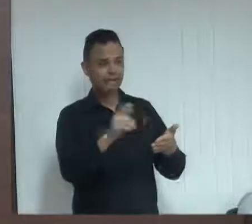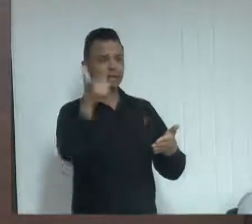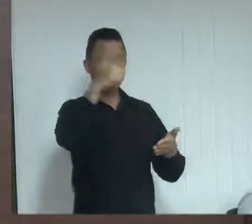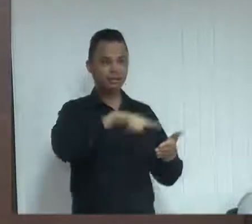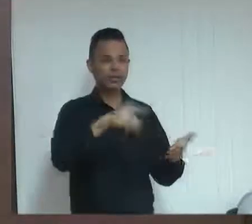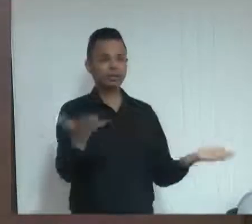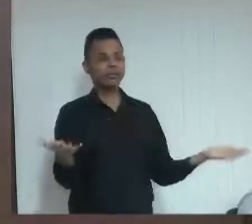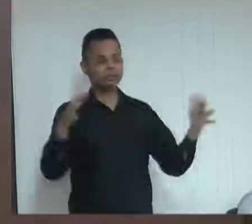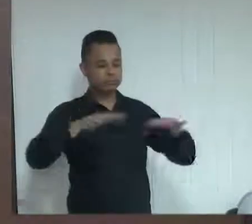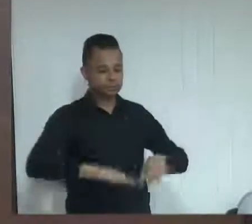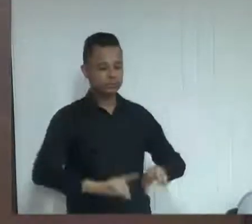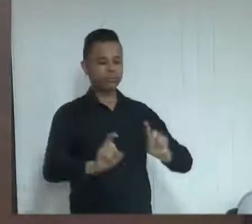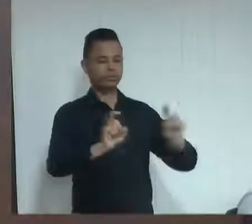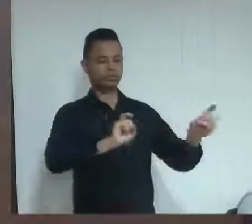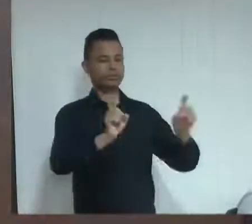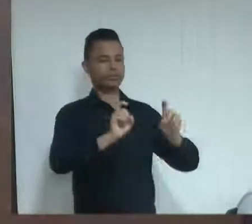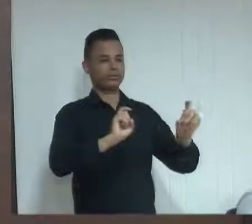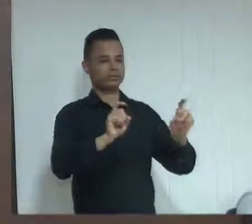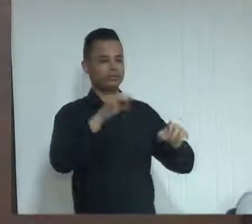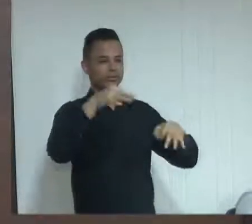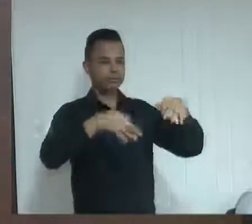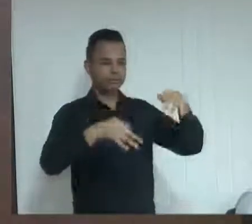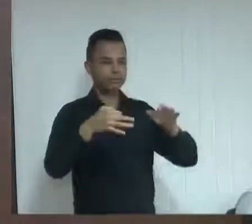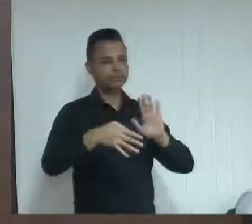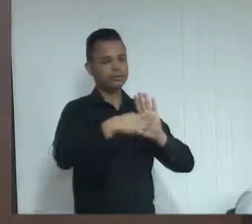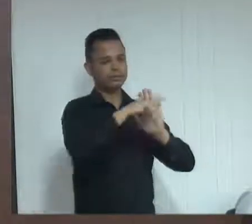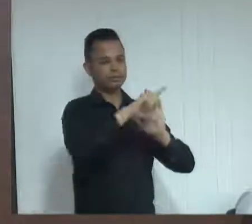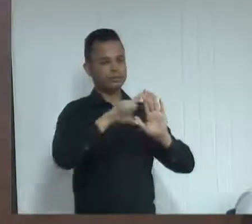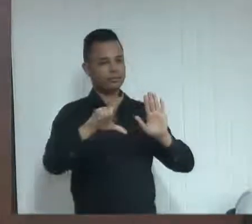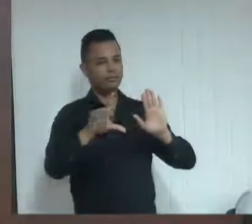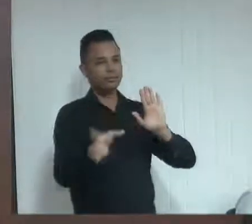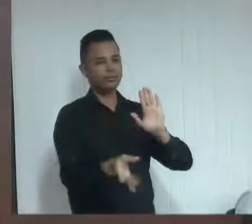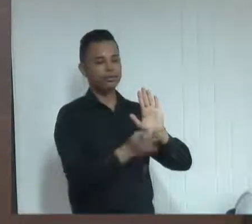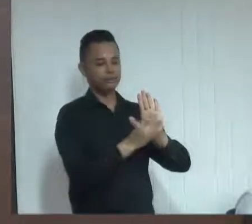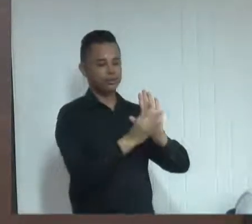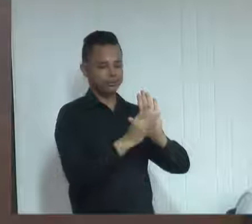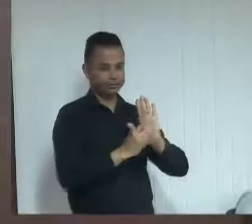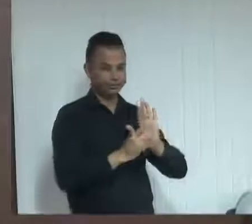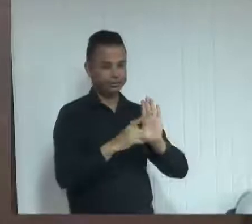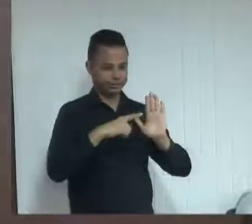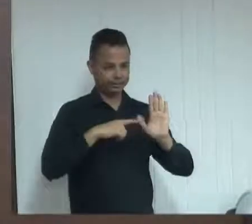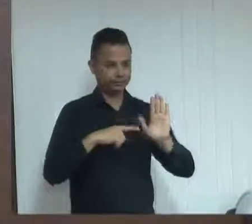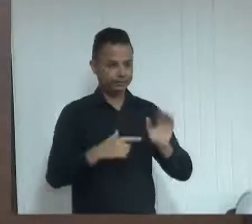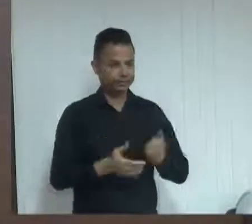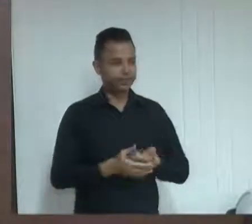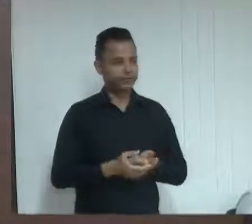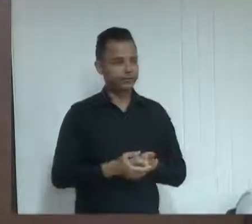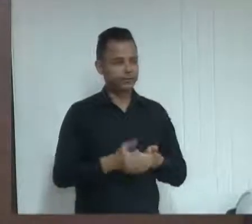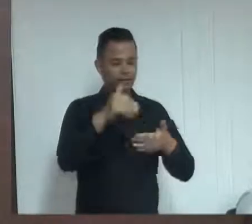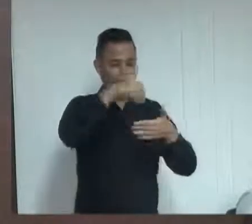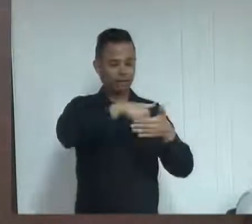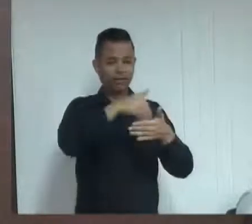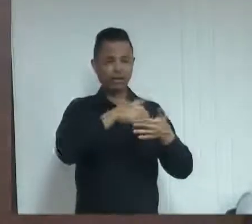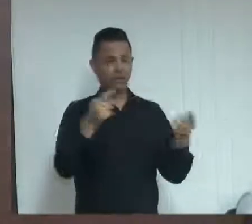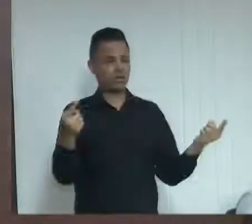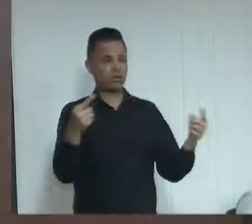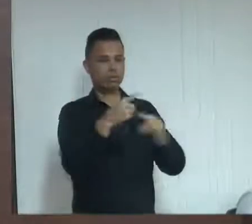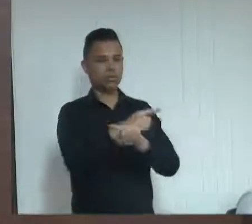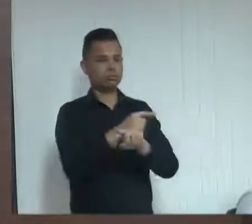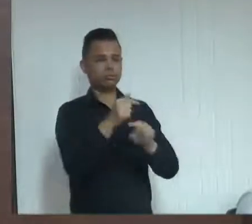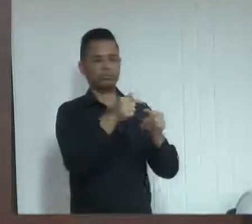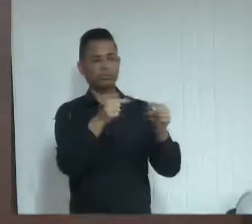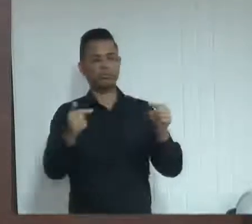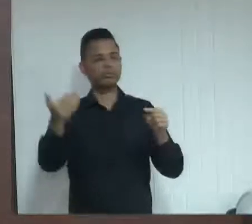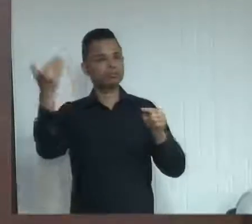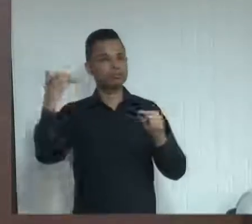votação. É o caso dos projetos de lei complementar. Eu fiz um voto contrário na semana